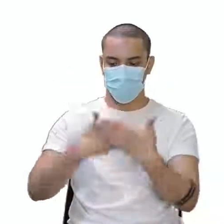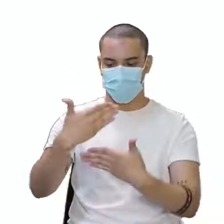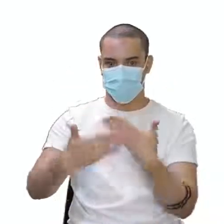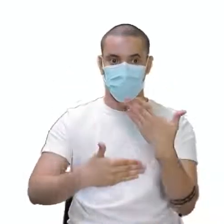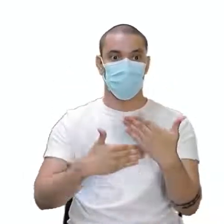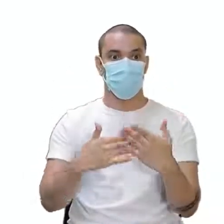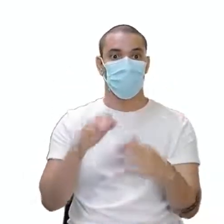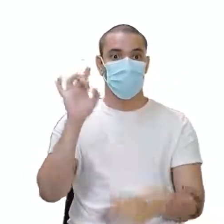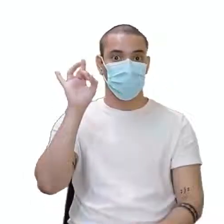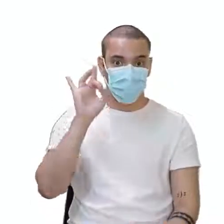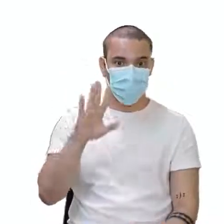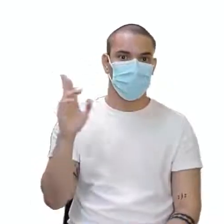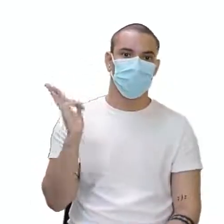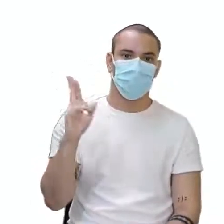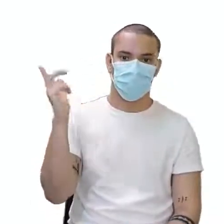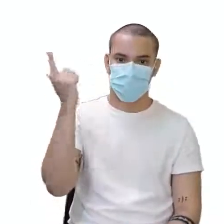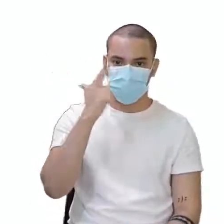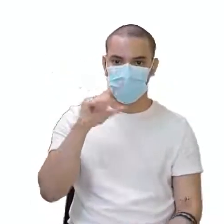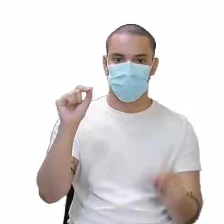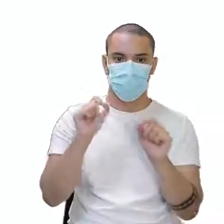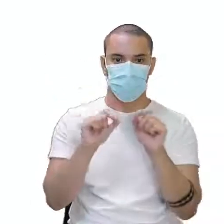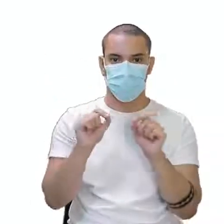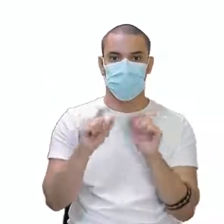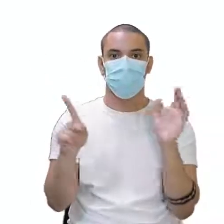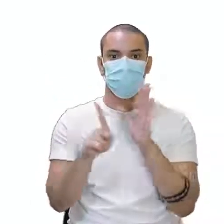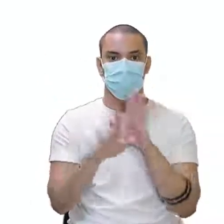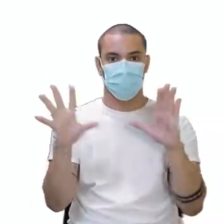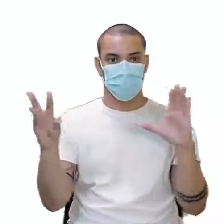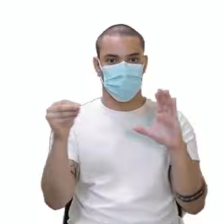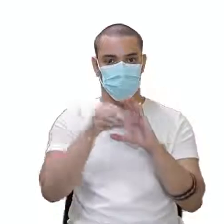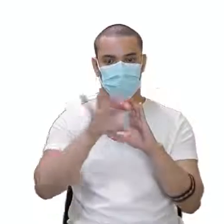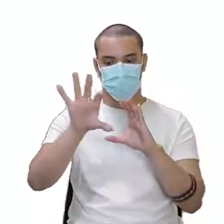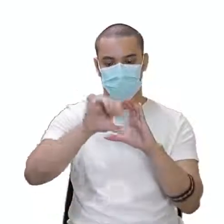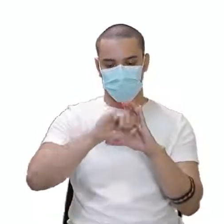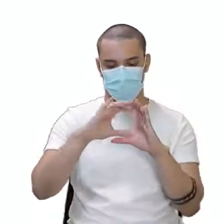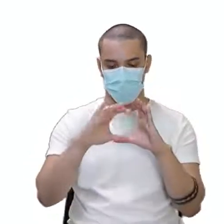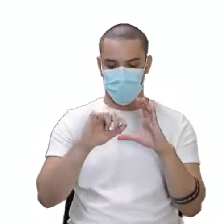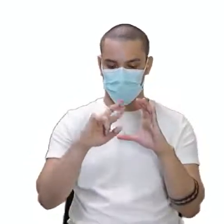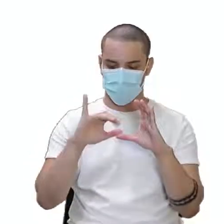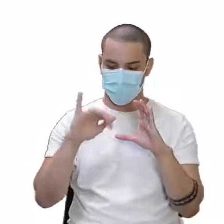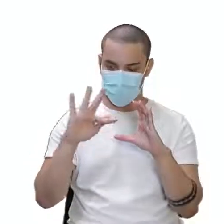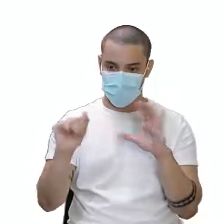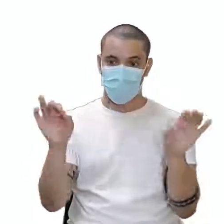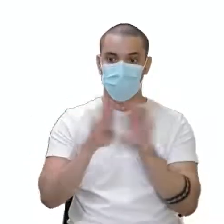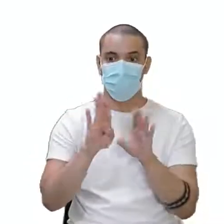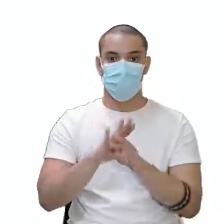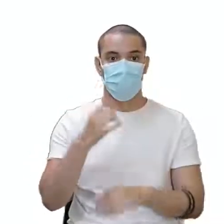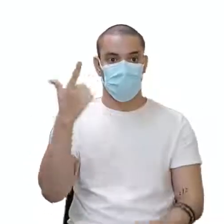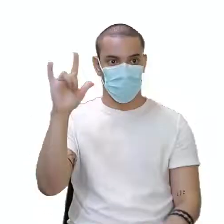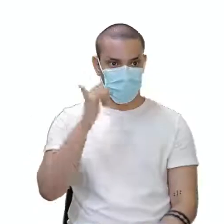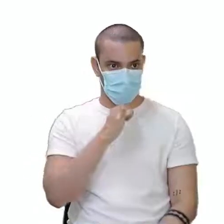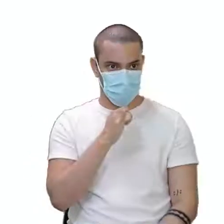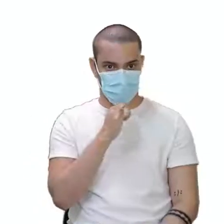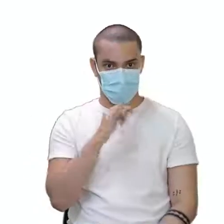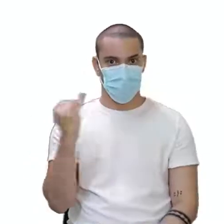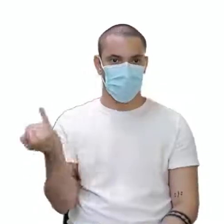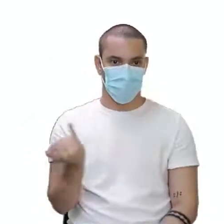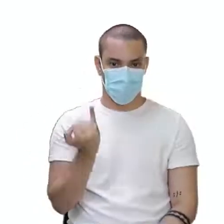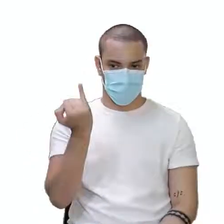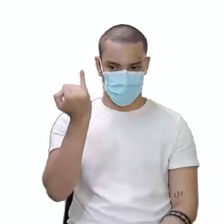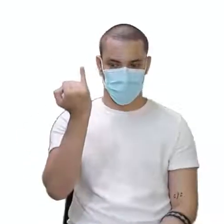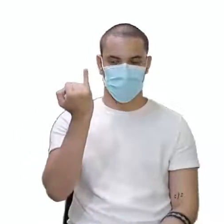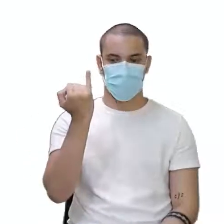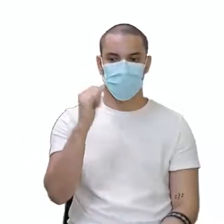que só quem vai realizar são seres clorofilados. Perfeito? E outro exemplo, também de importância desse